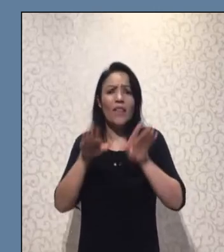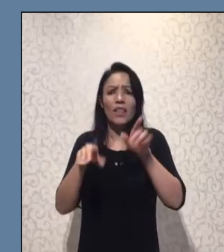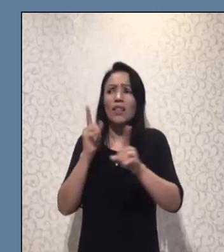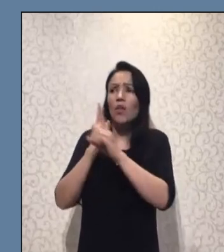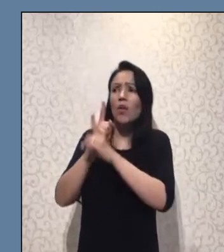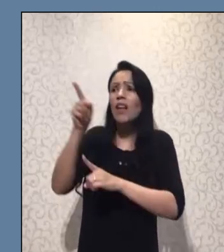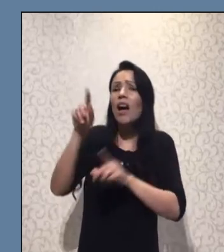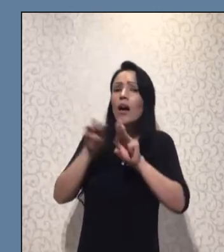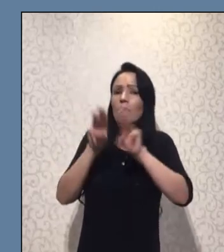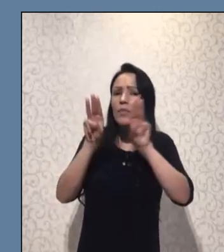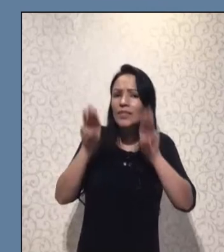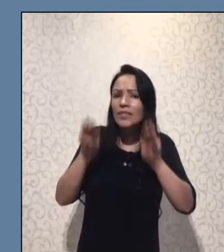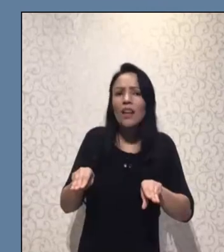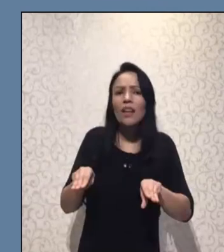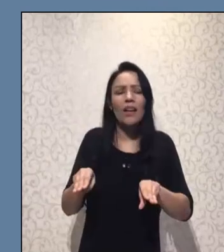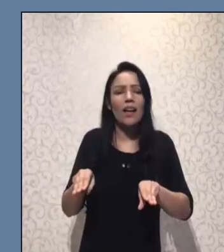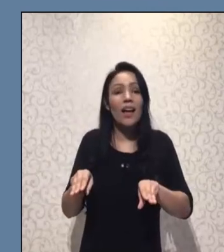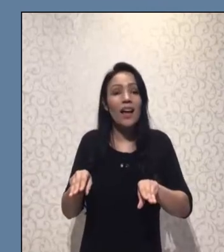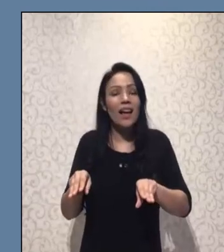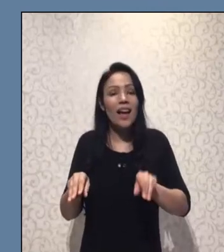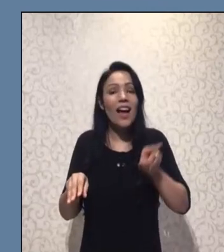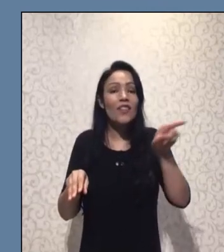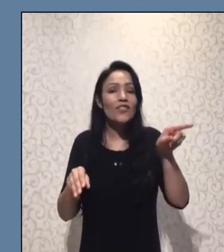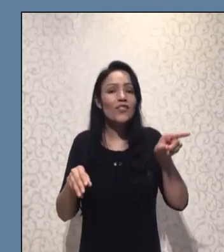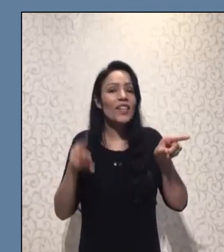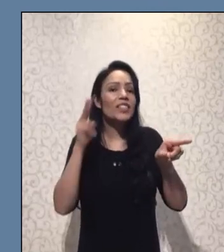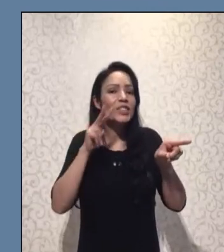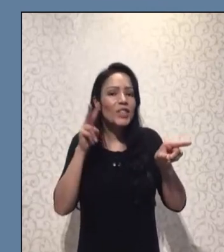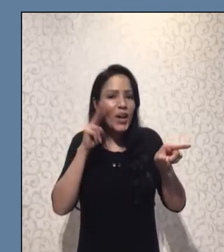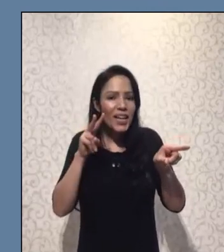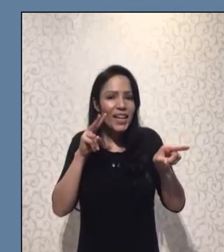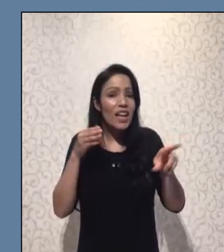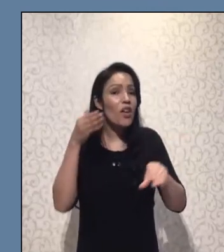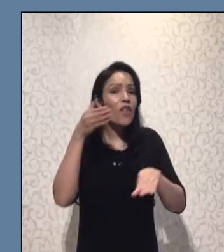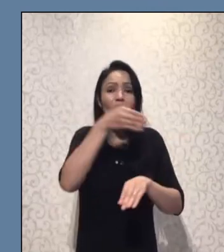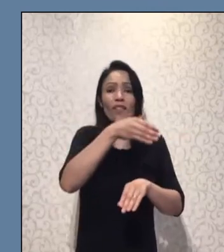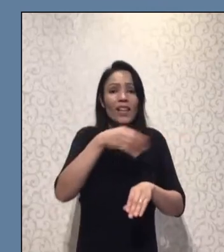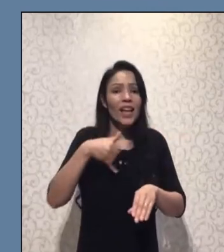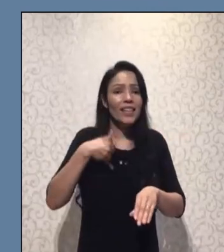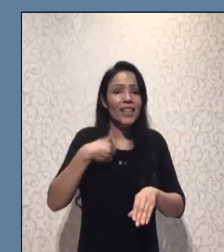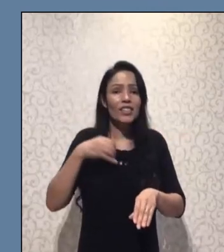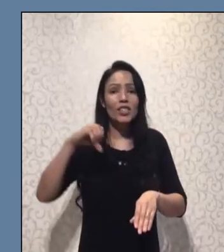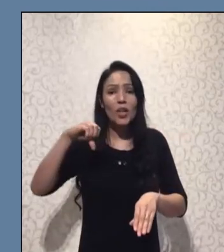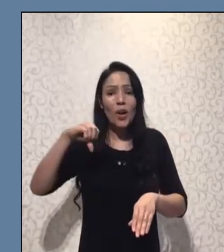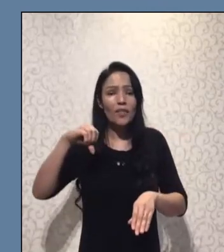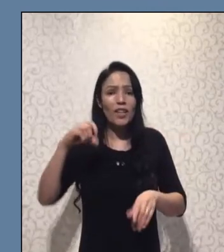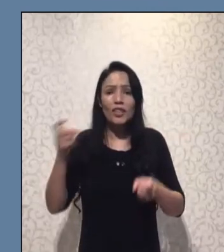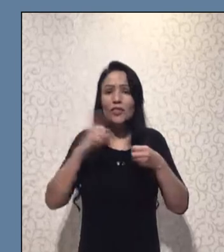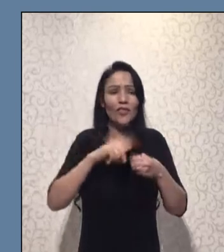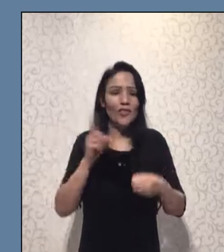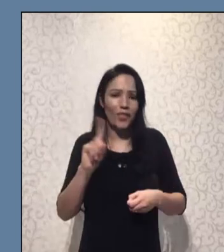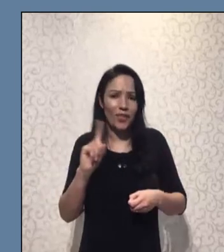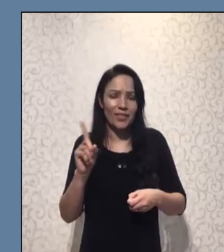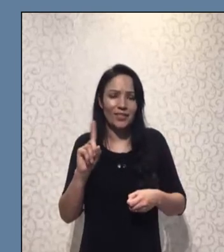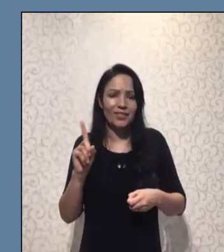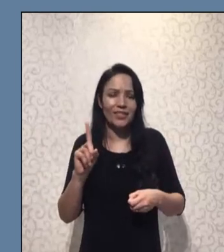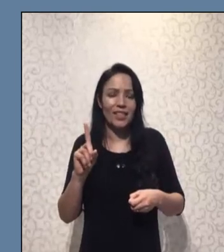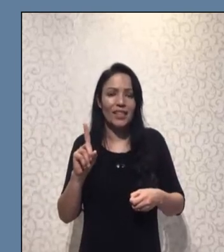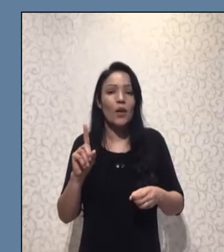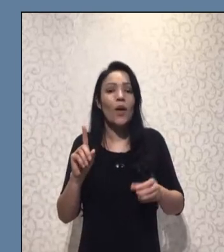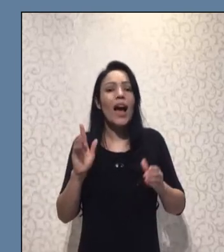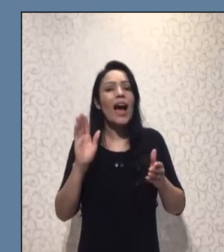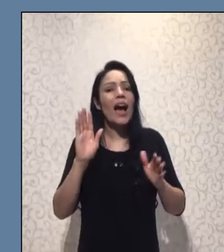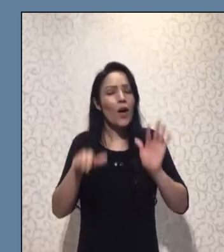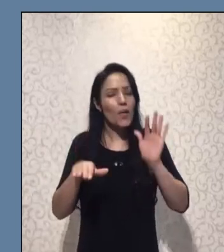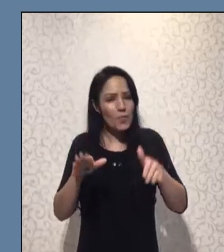Museu do Ipiranga? Eu fui lá com 9 anos de idade, né? E não volta mais. Então, assim, exposições temporárias, elas cumprem muito essa função,